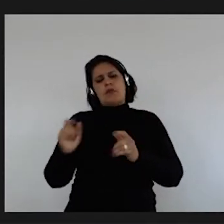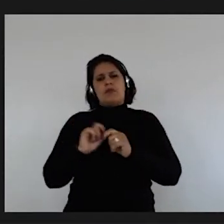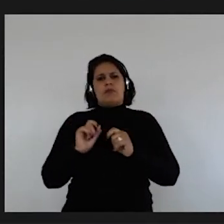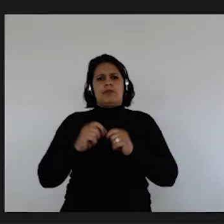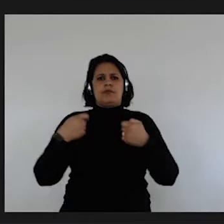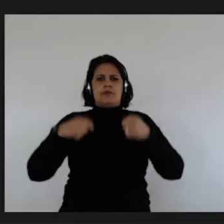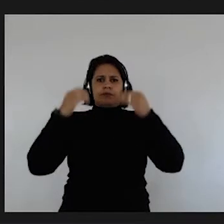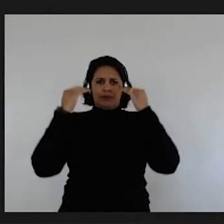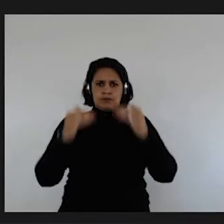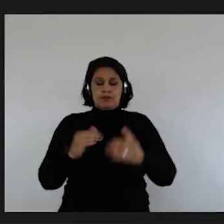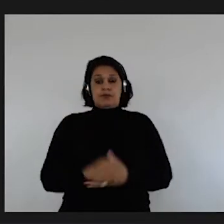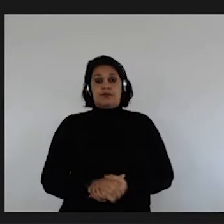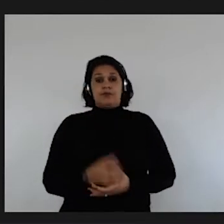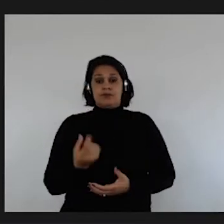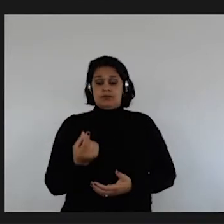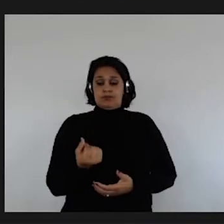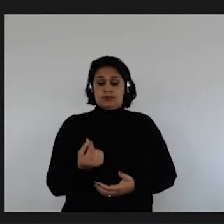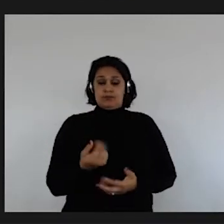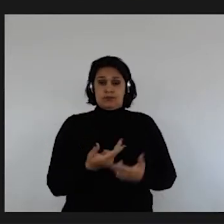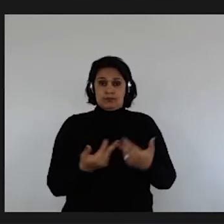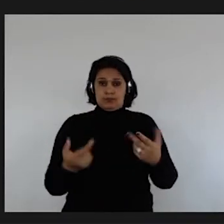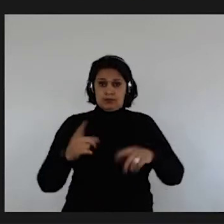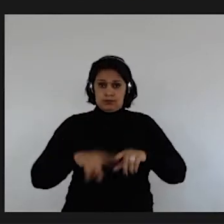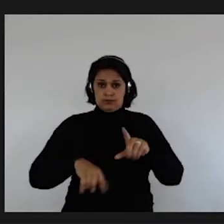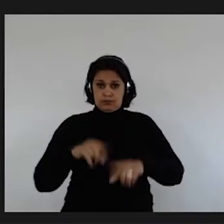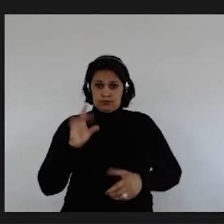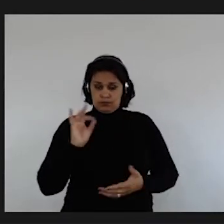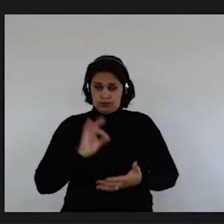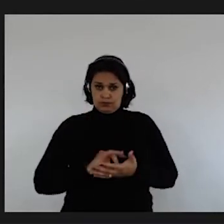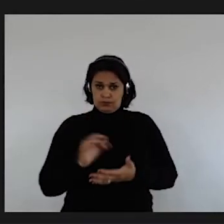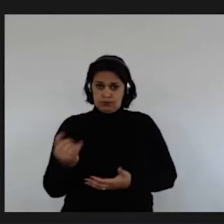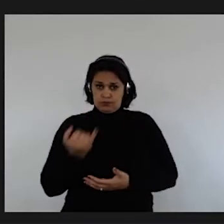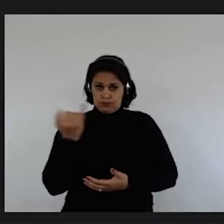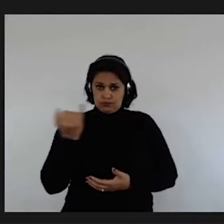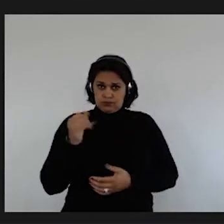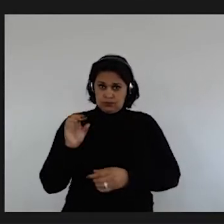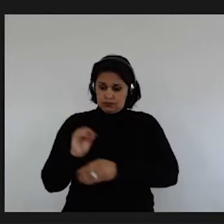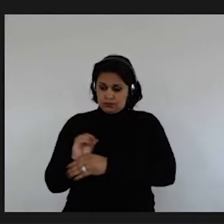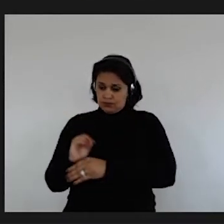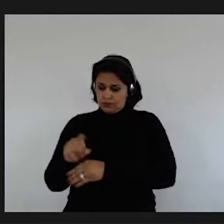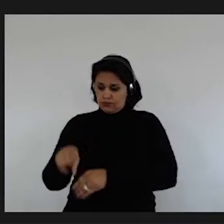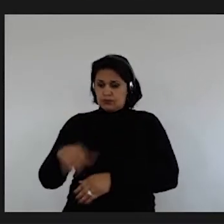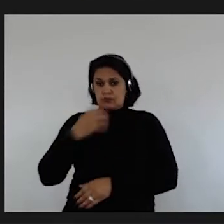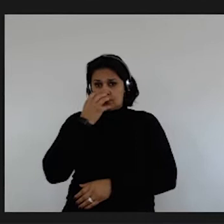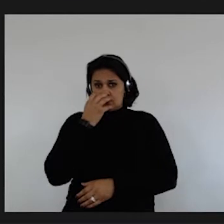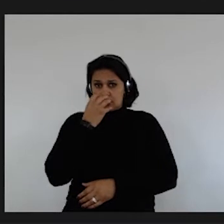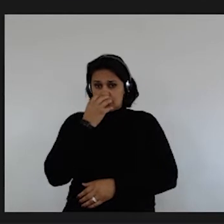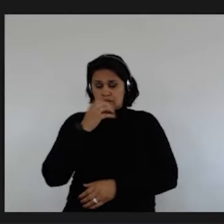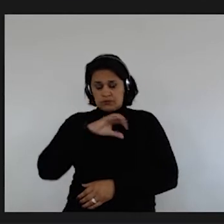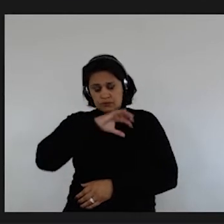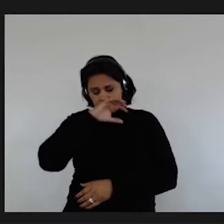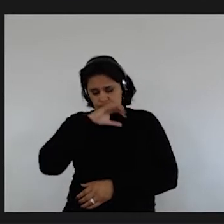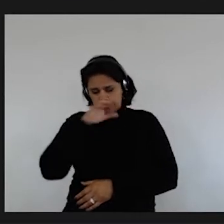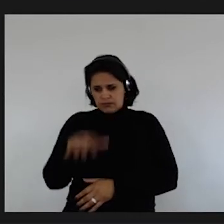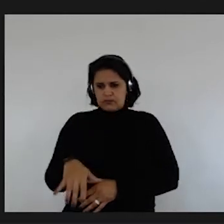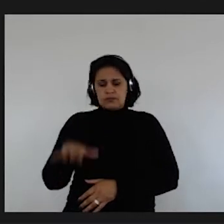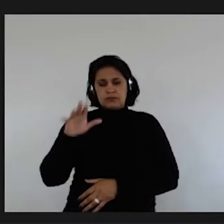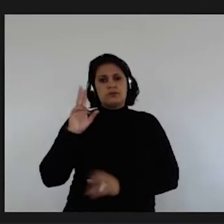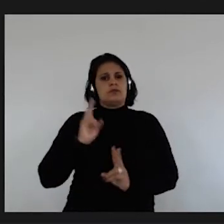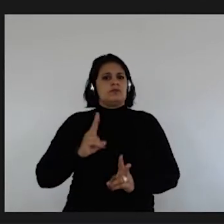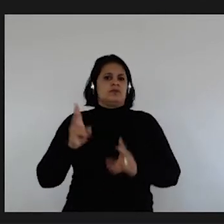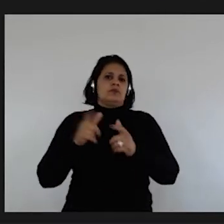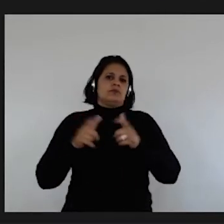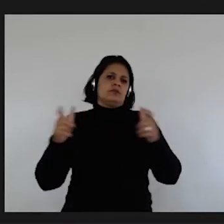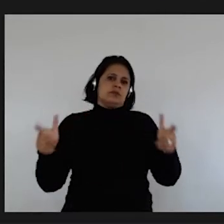seguidos. O preço dos insumos essenciais para a criação de animais vem em alta. Há restrições impostas ao setor de